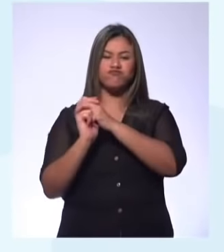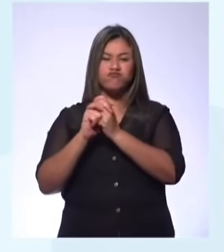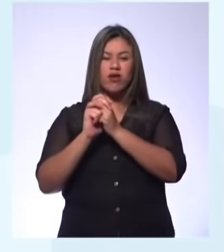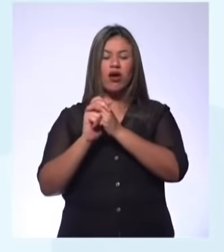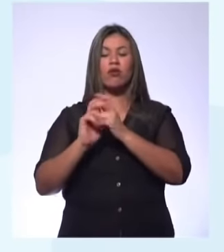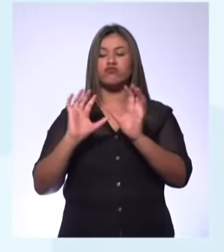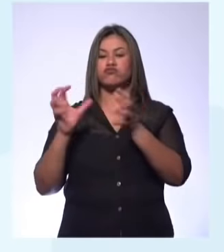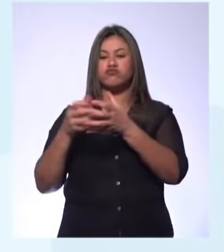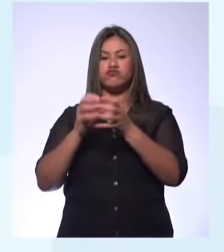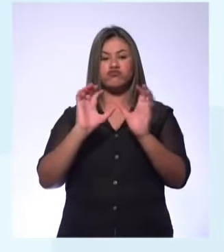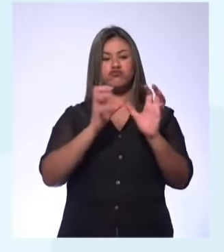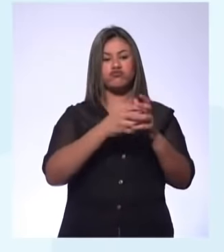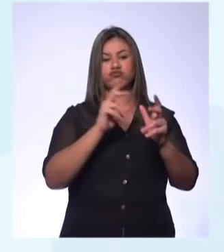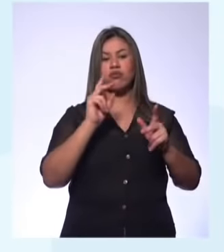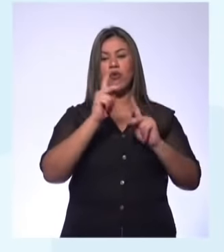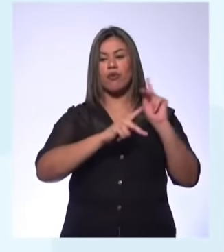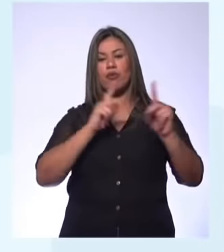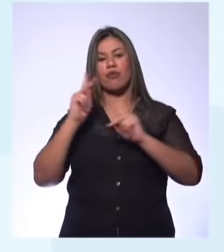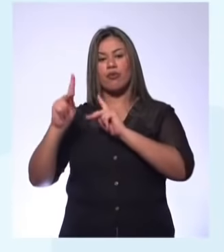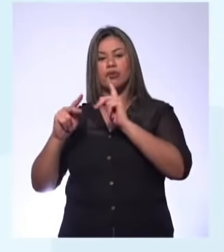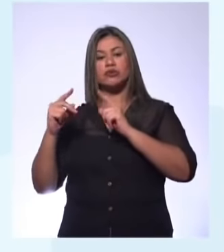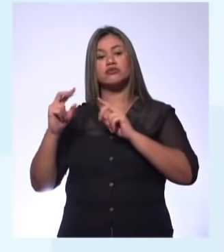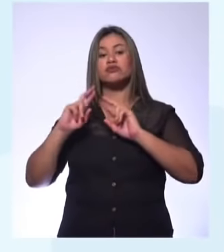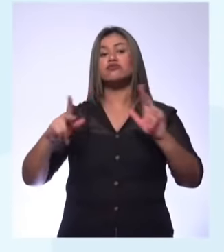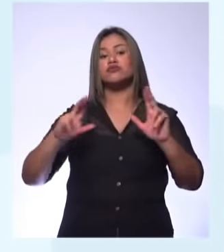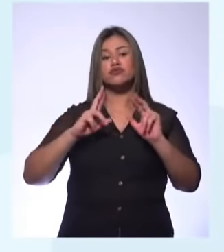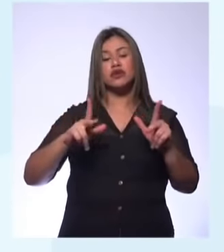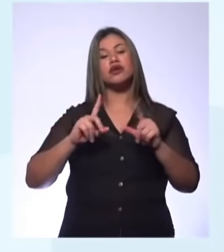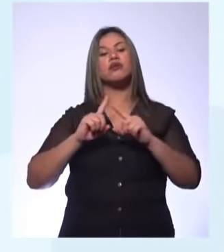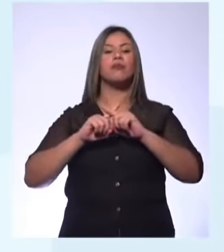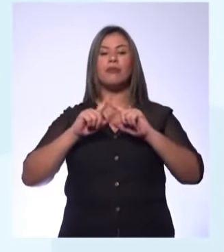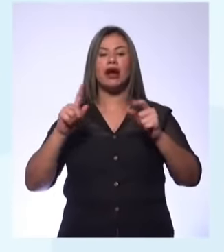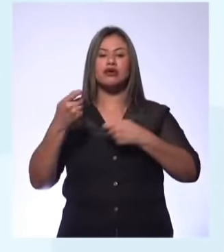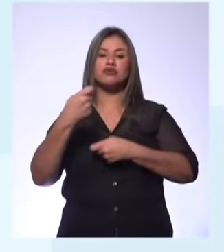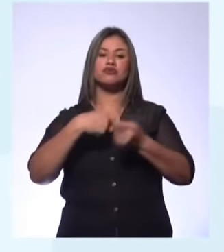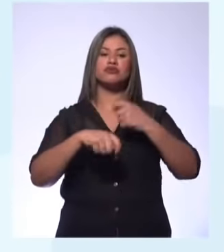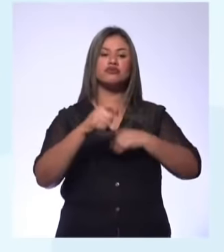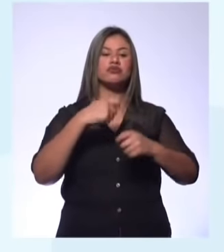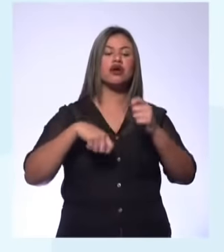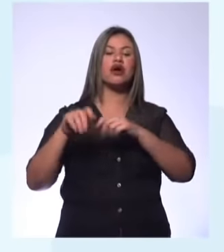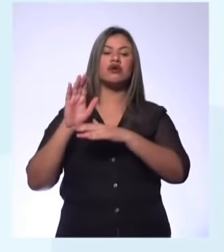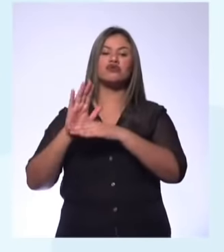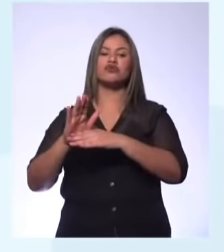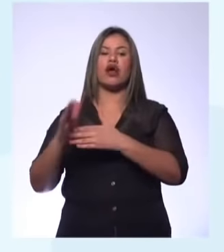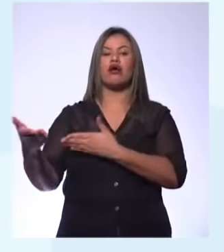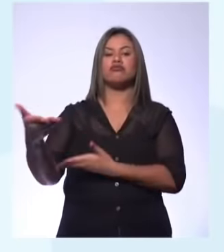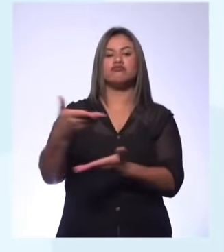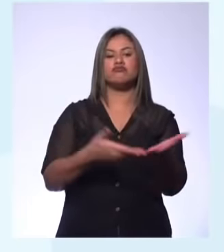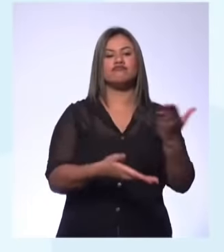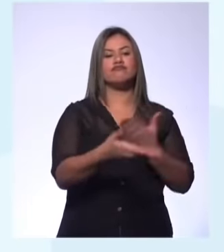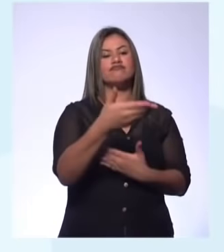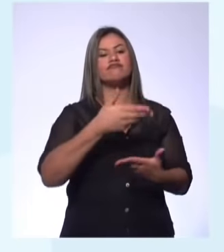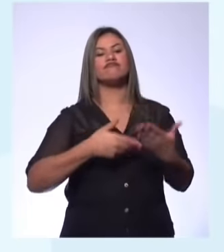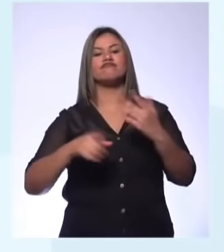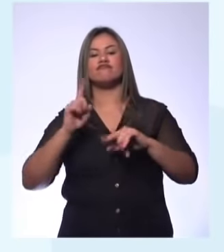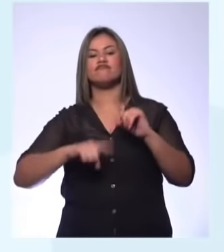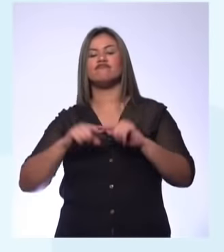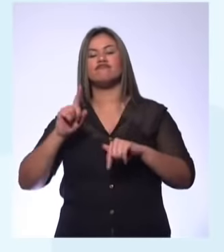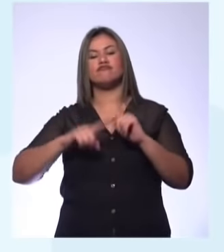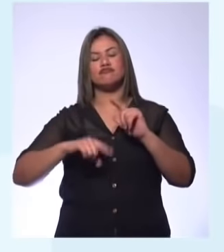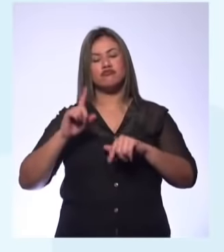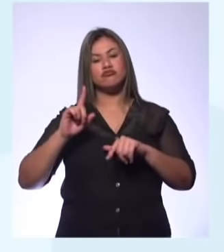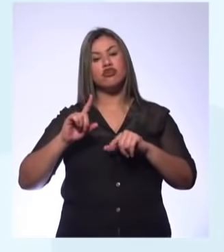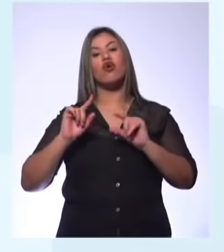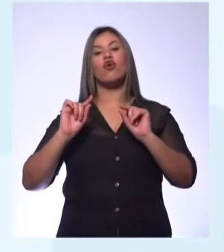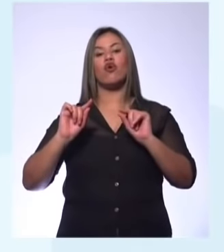diferentes. Mas, por outro lado, o comércio permitia relações de trocas de mercadoria, que levavam